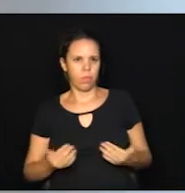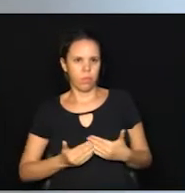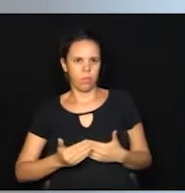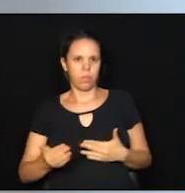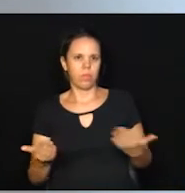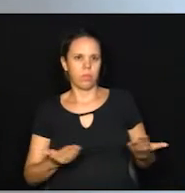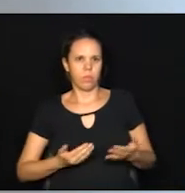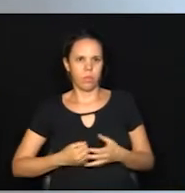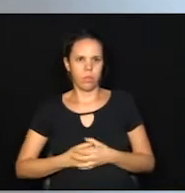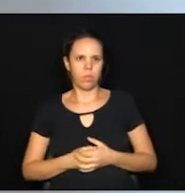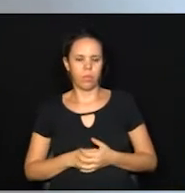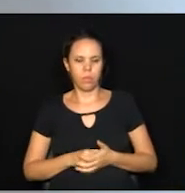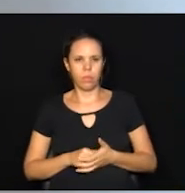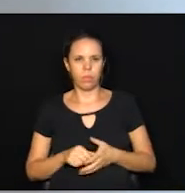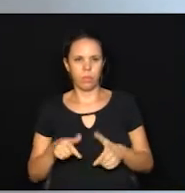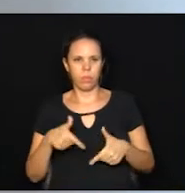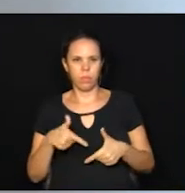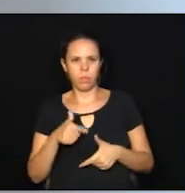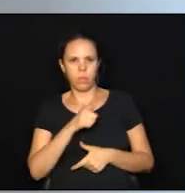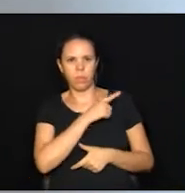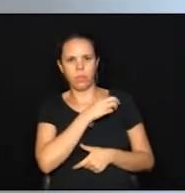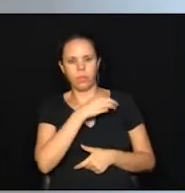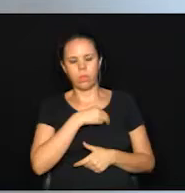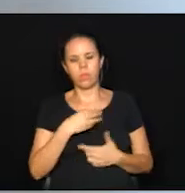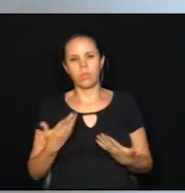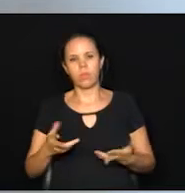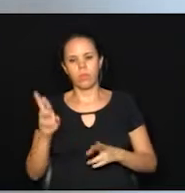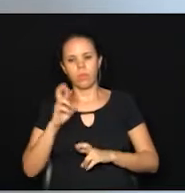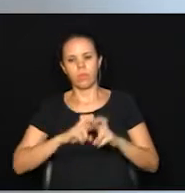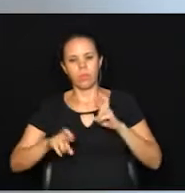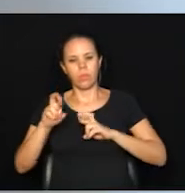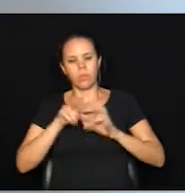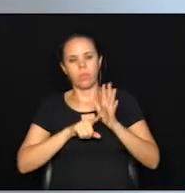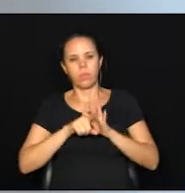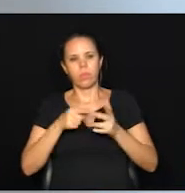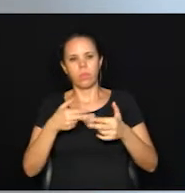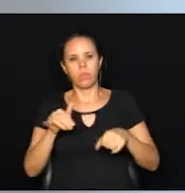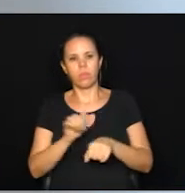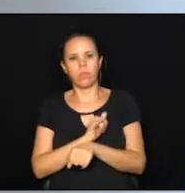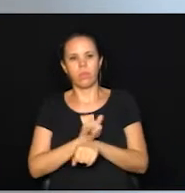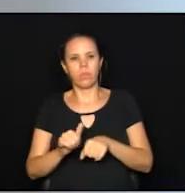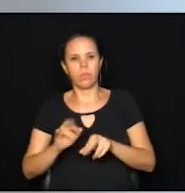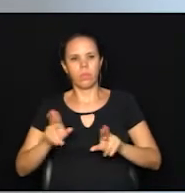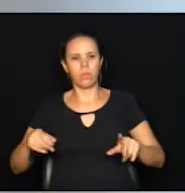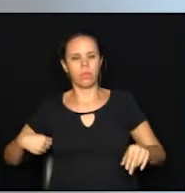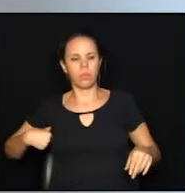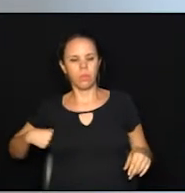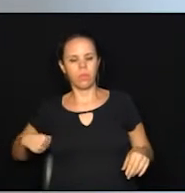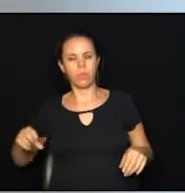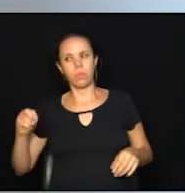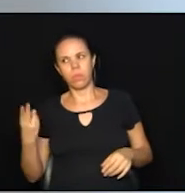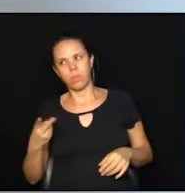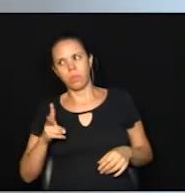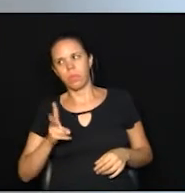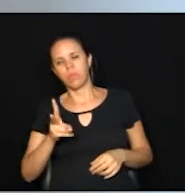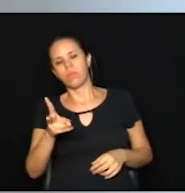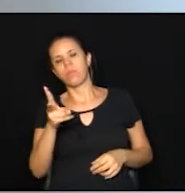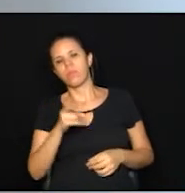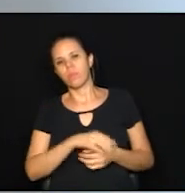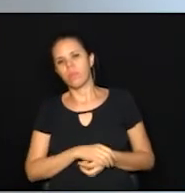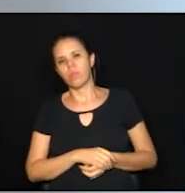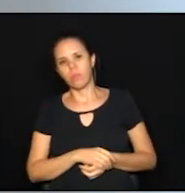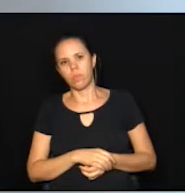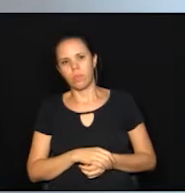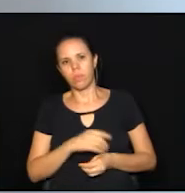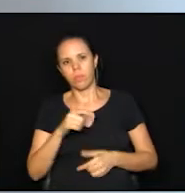de agora no trabalho da Guarda Municipal, de fiscalização? Alguma estratégia diferente? Ou vai continuar ainda